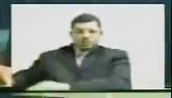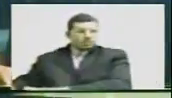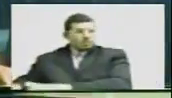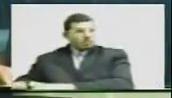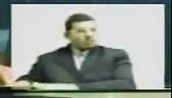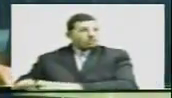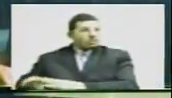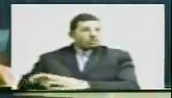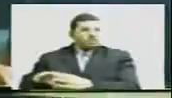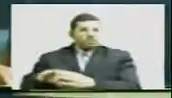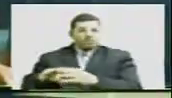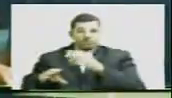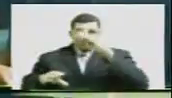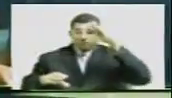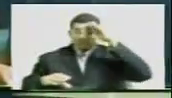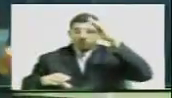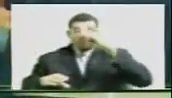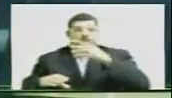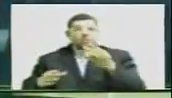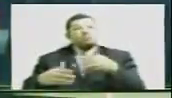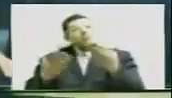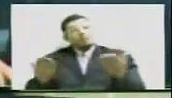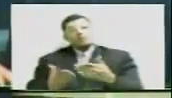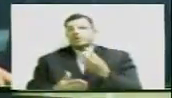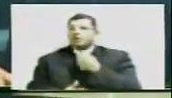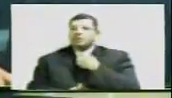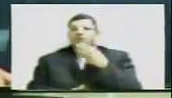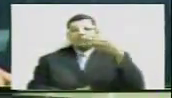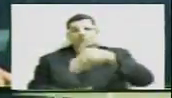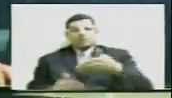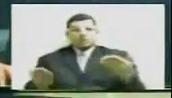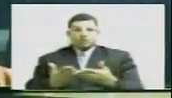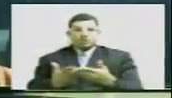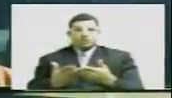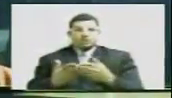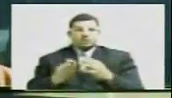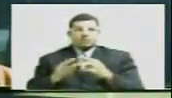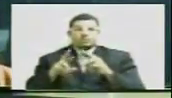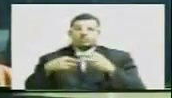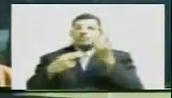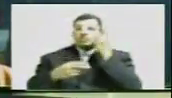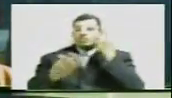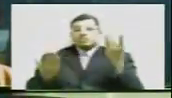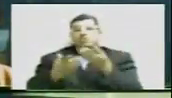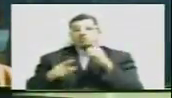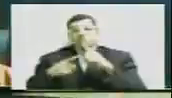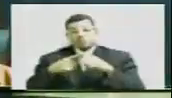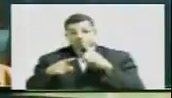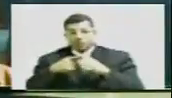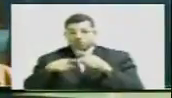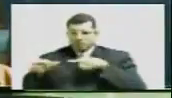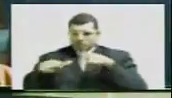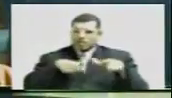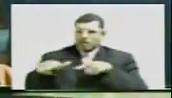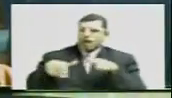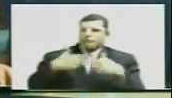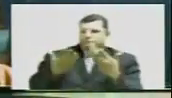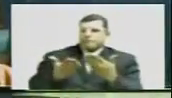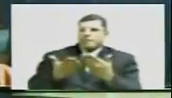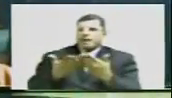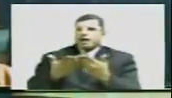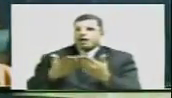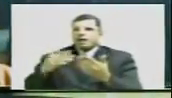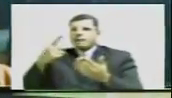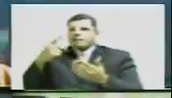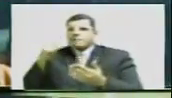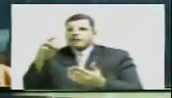retirado pela ditadura militar. Infelizmente não poderei estar presente durante a solenidade, por compromissos